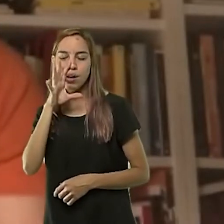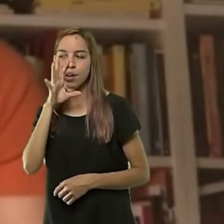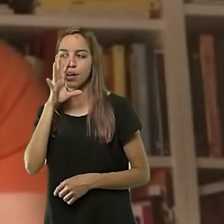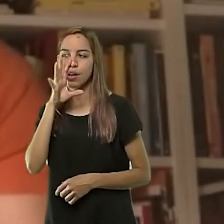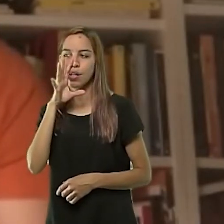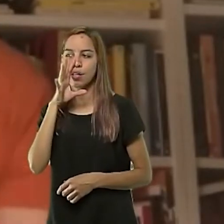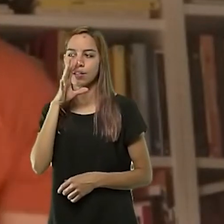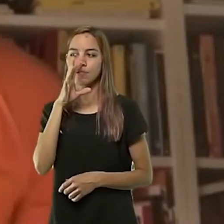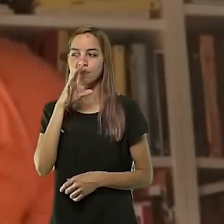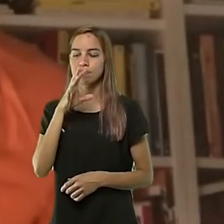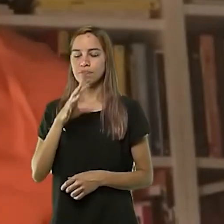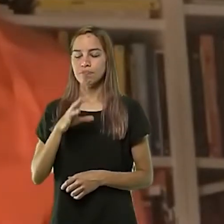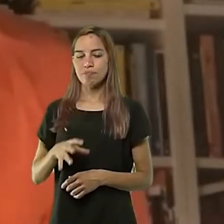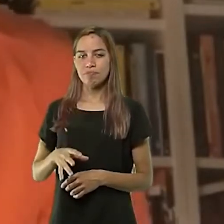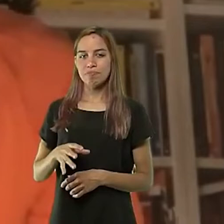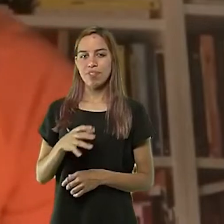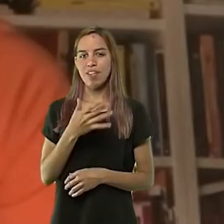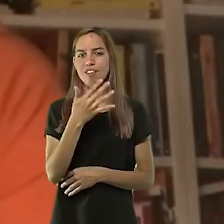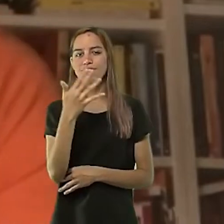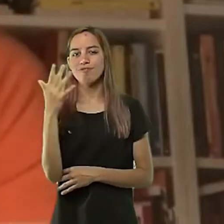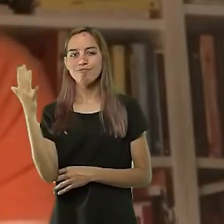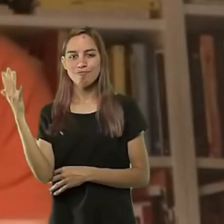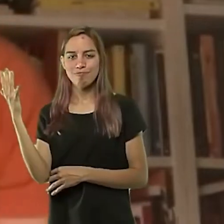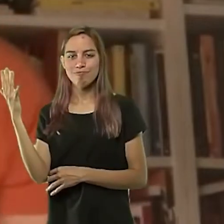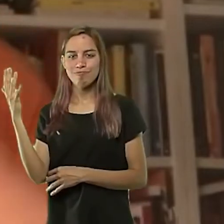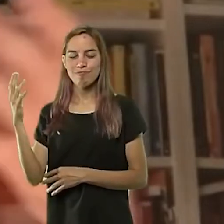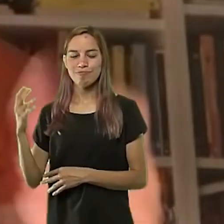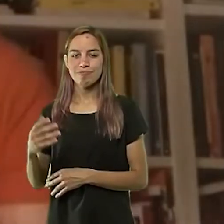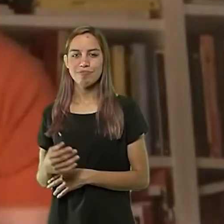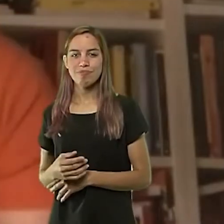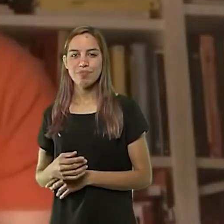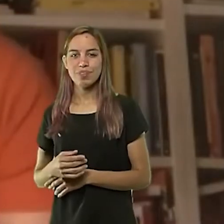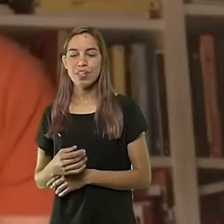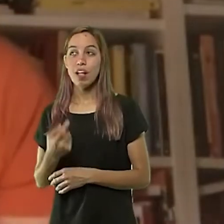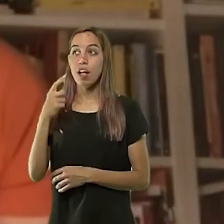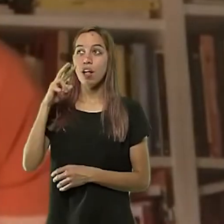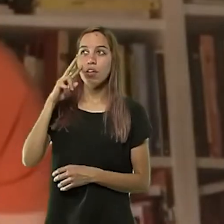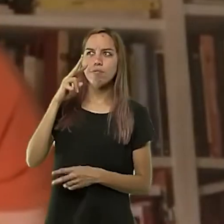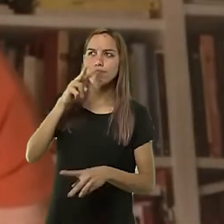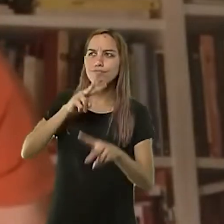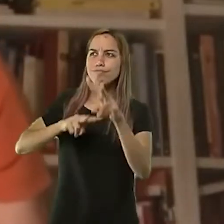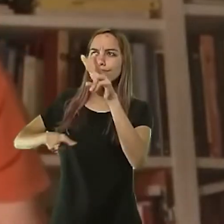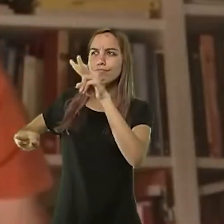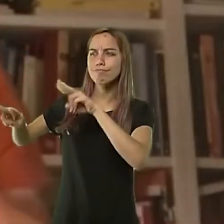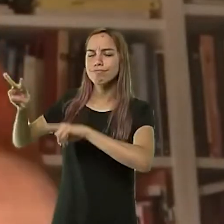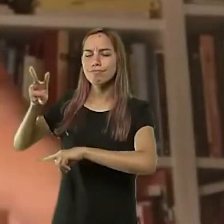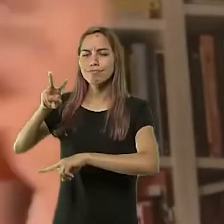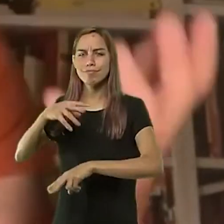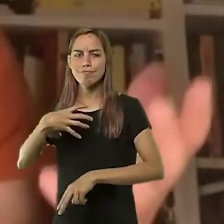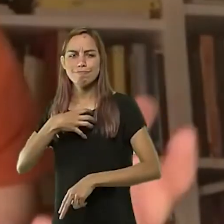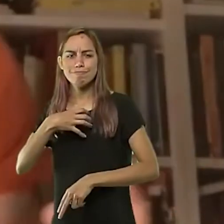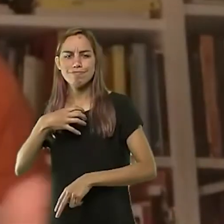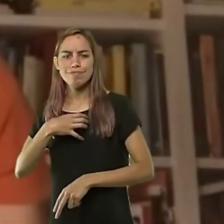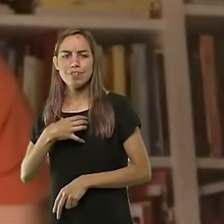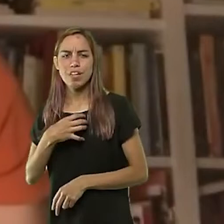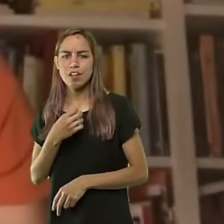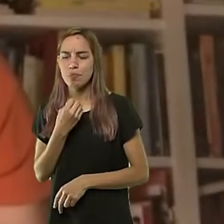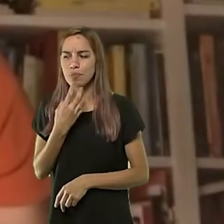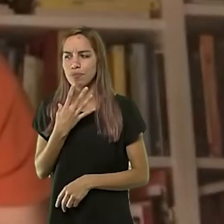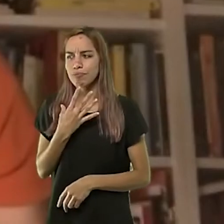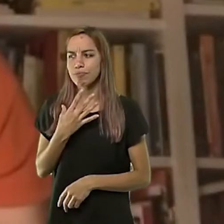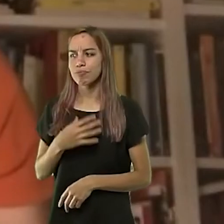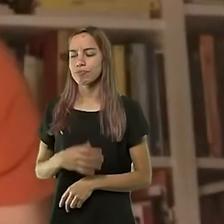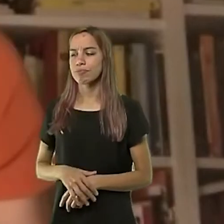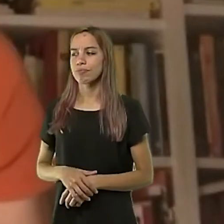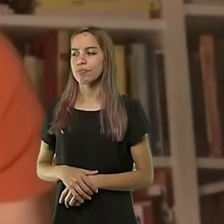a fruição da paisagem, da natureza, etc. E, portanto, acaba por ser um